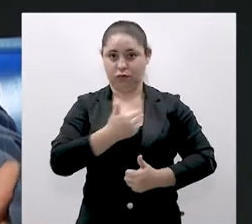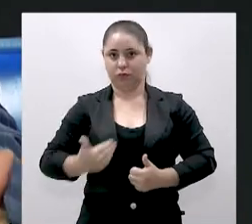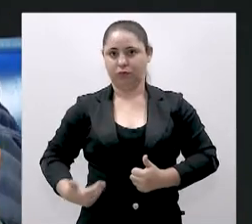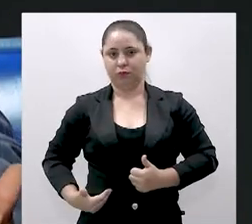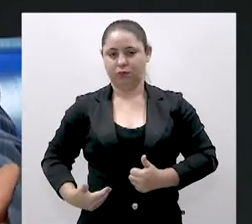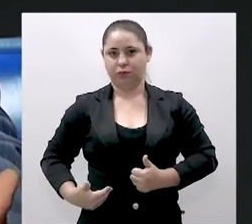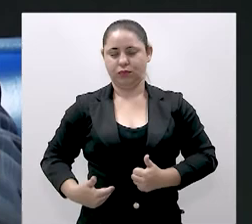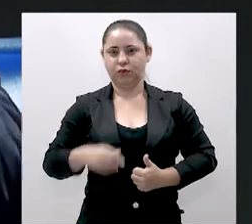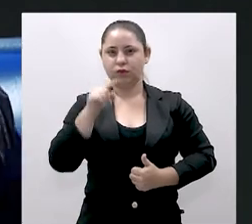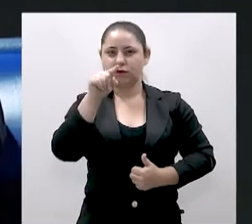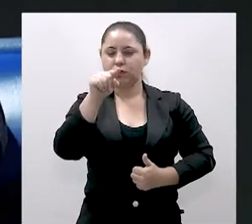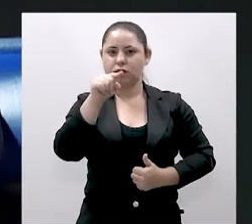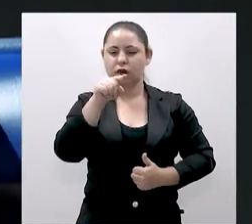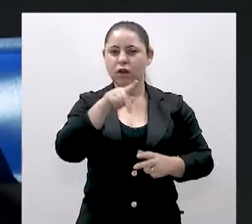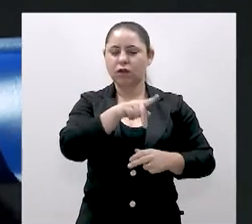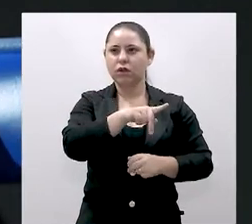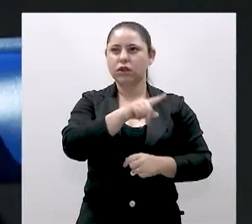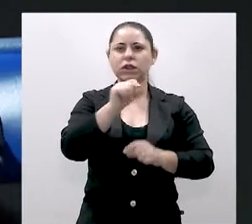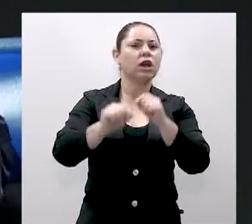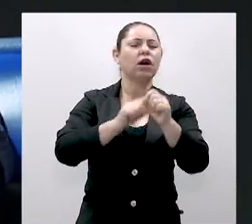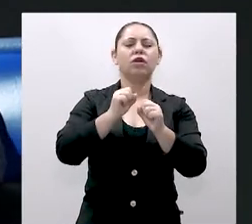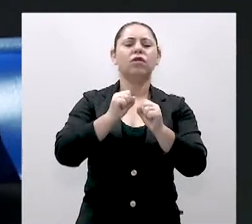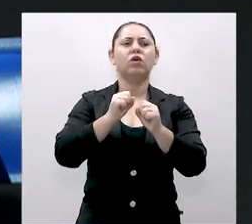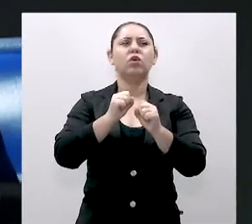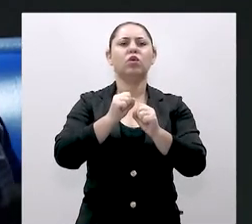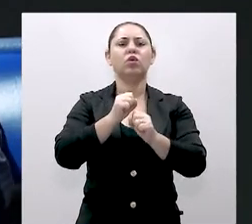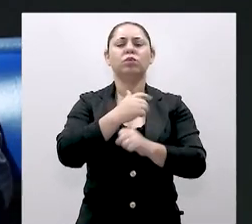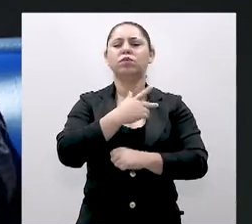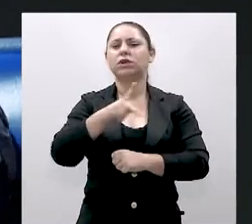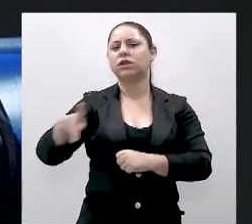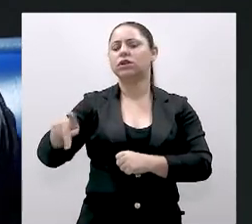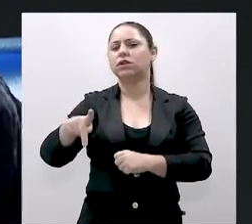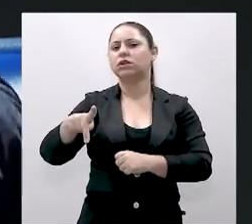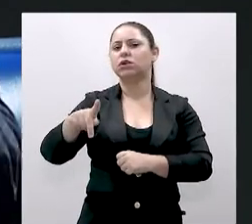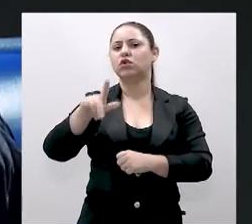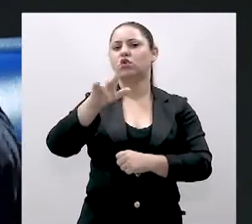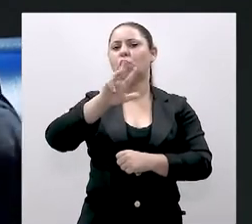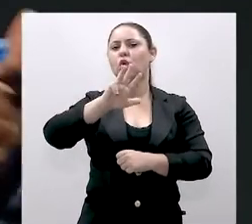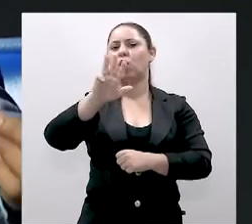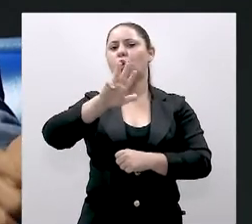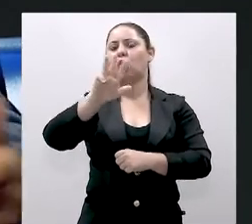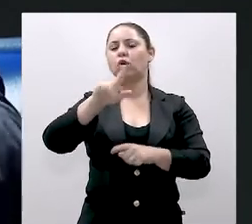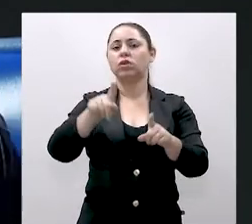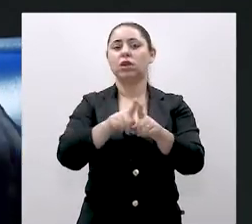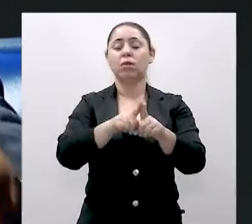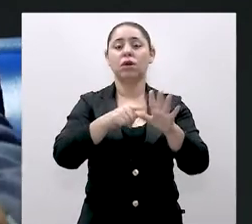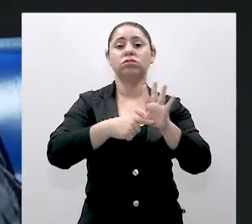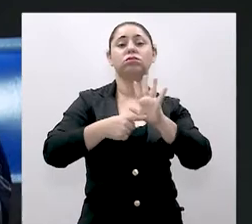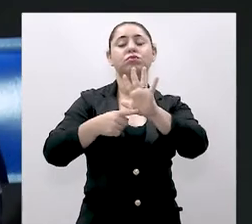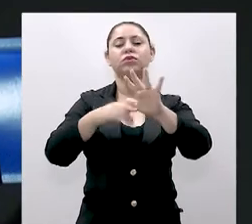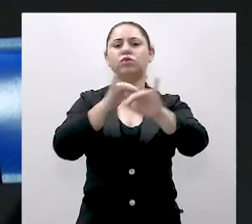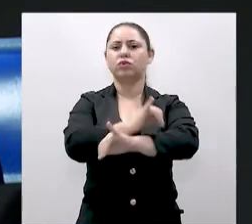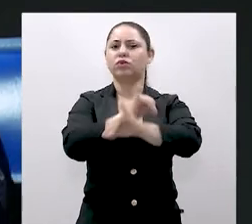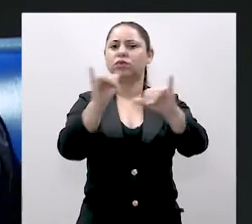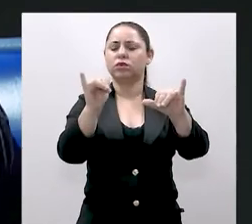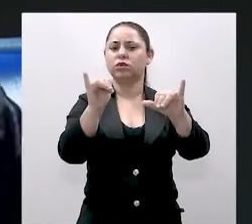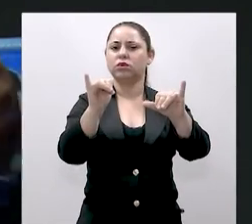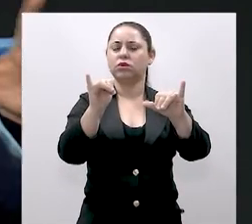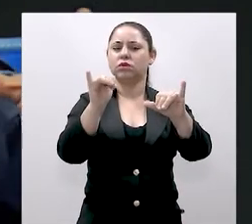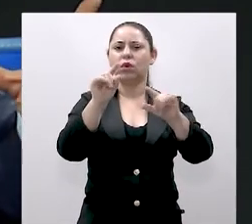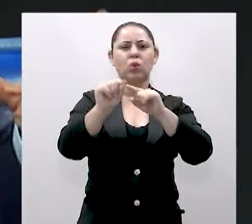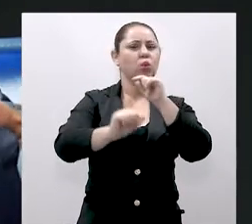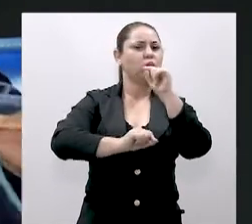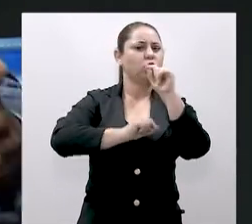governo isso é base do governo que está no poder o presidente Lula será do pedreiro mas porque você tava muito da oposição e também não é mídia